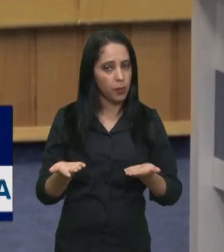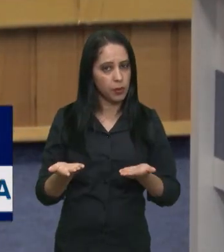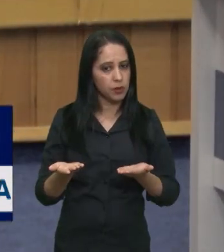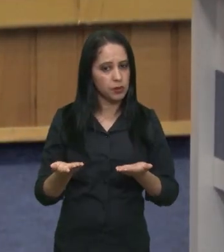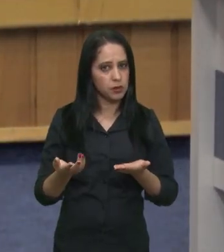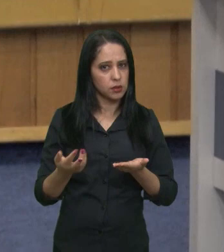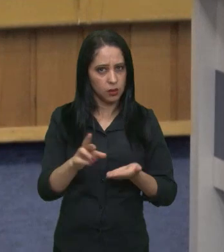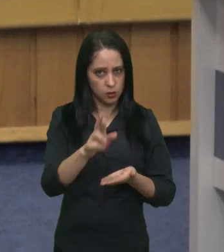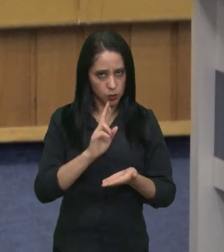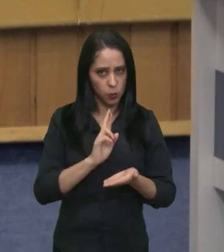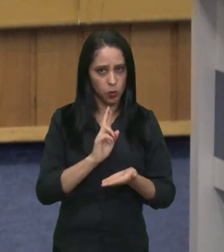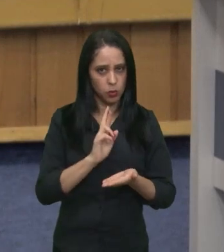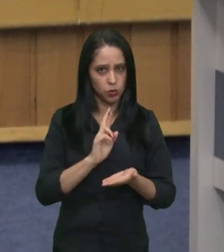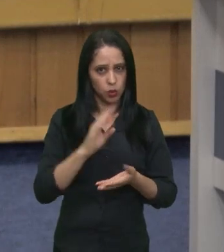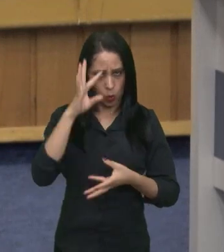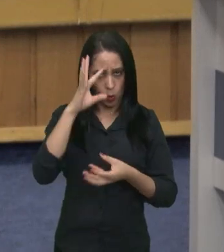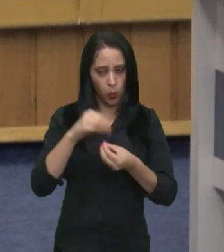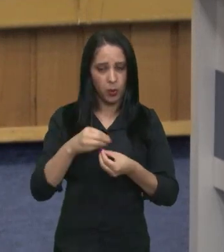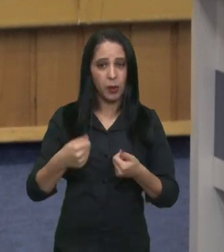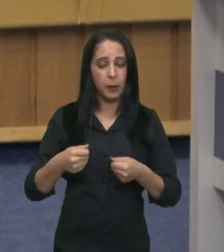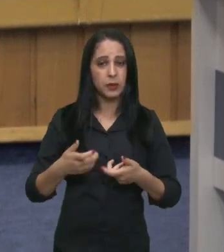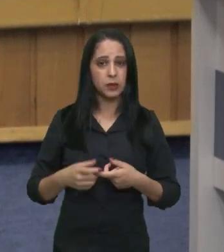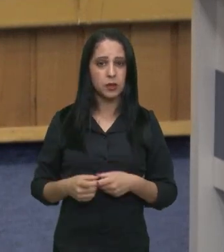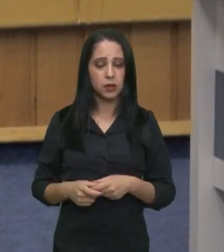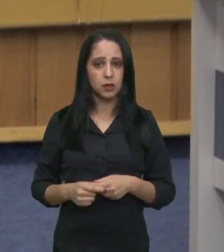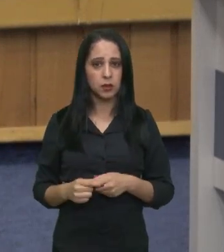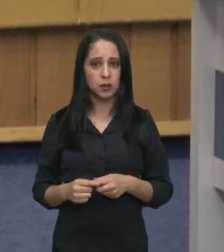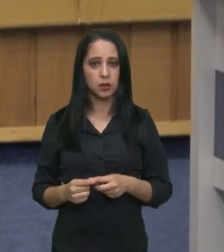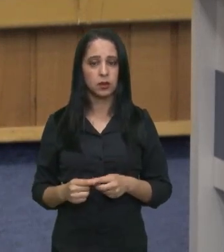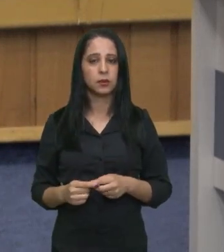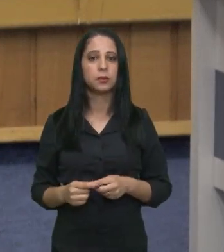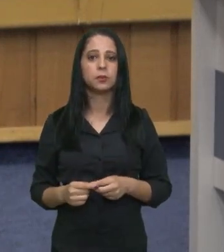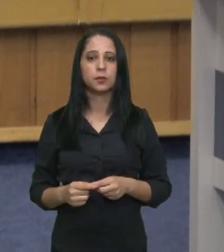para saber o entendimento aqui.